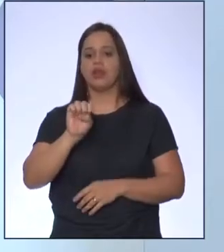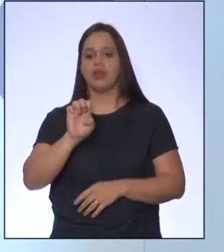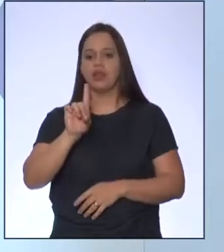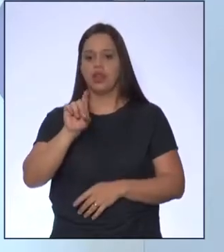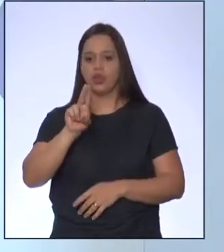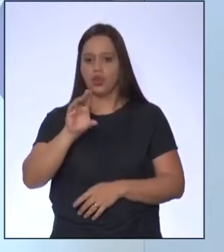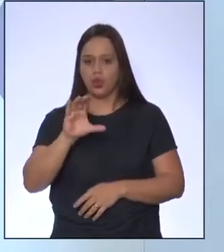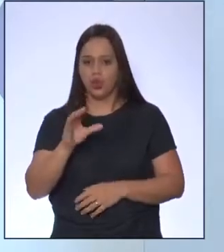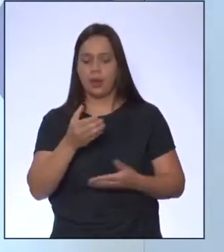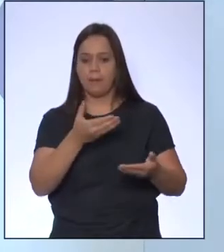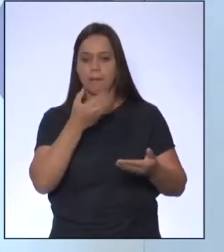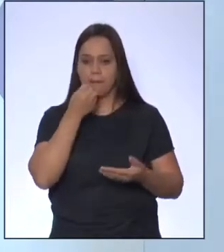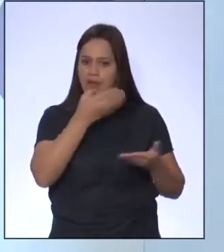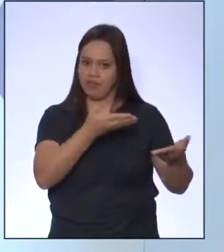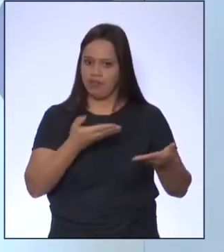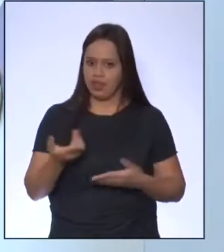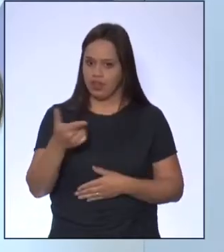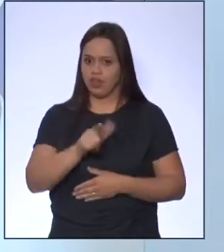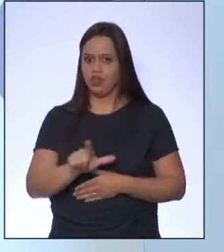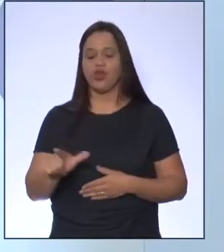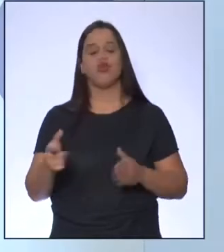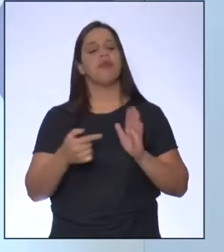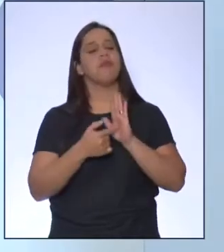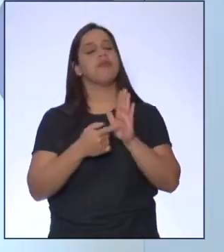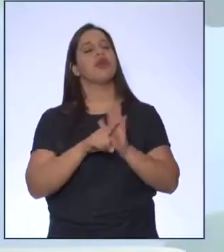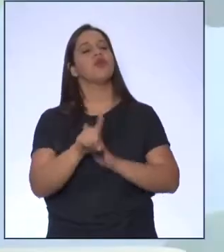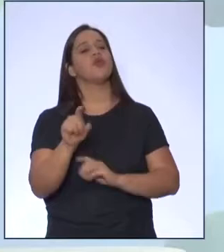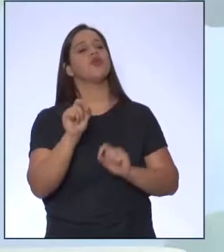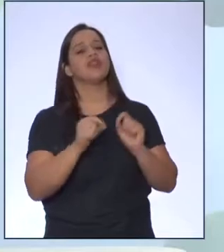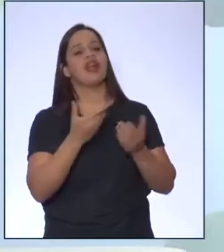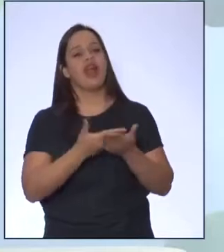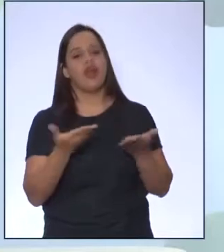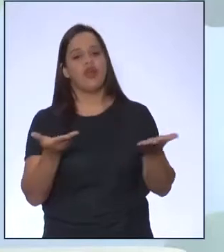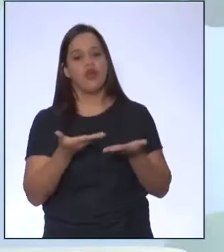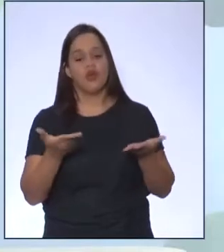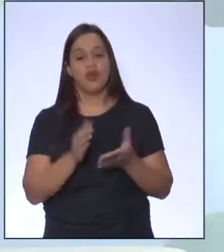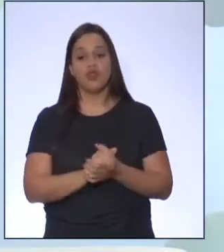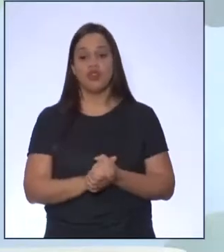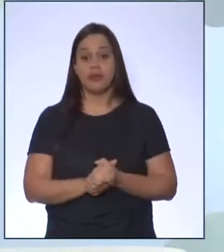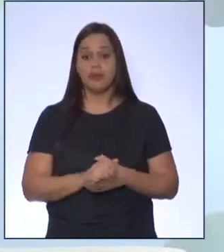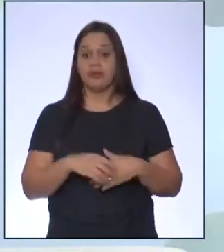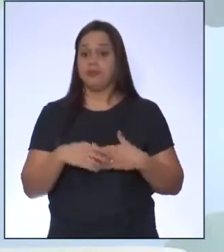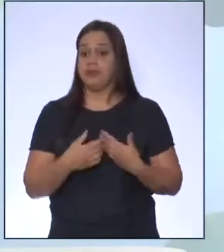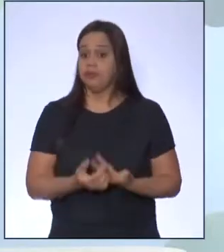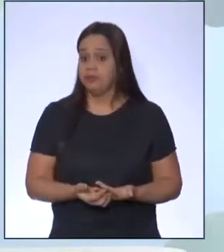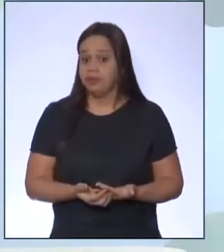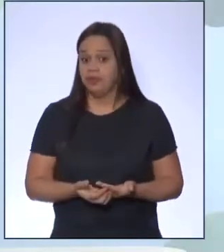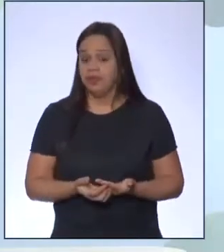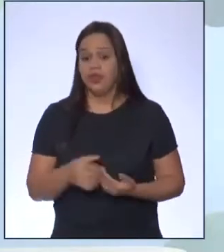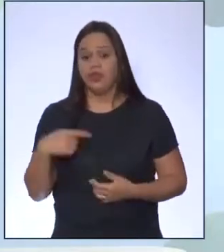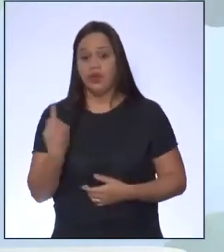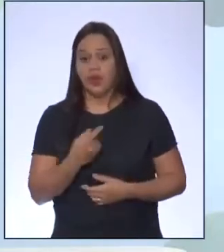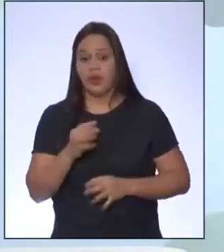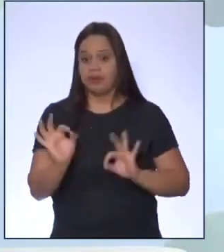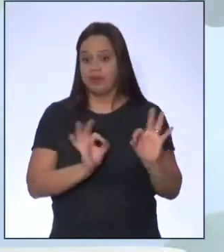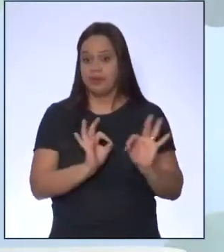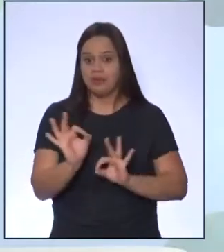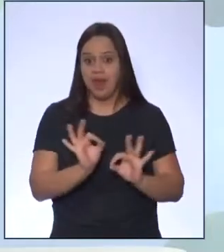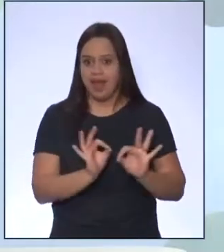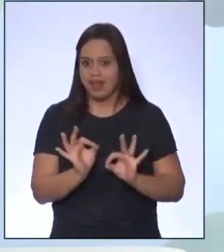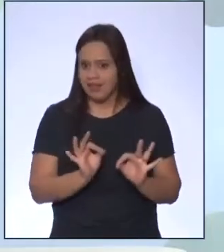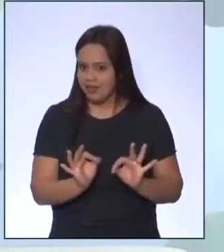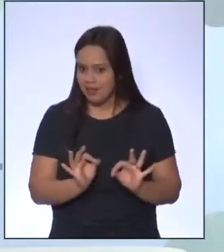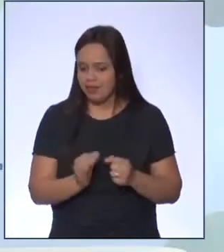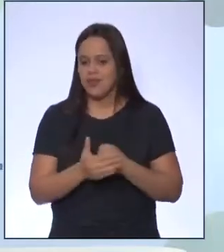vez, professora. O que nós temos aí para essa aula de hoje? Nós preparamos, com muito carinho para